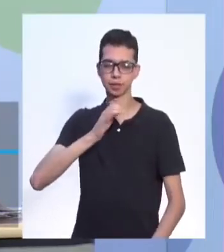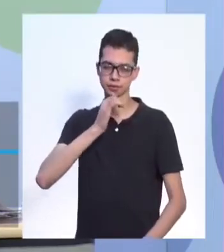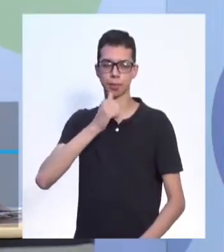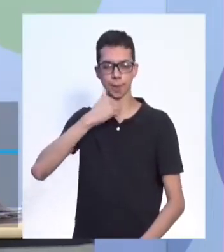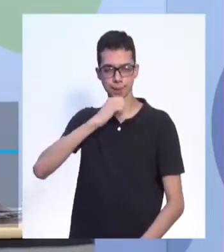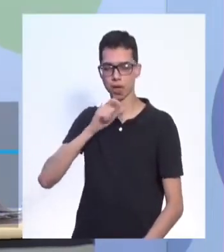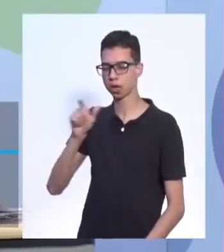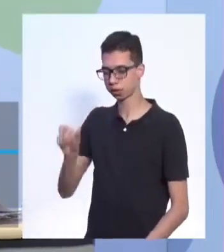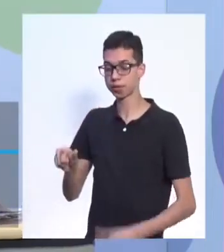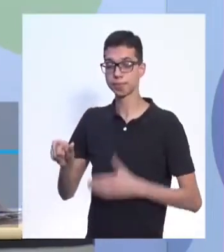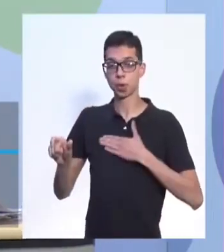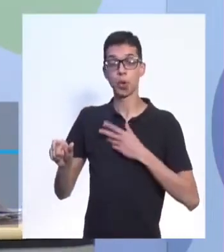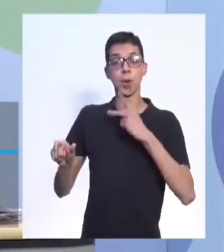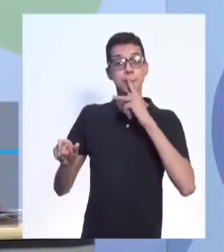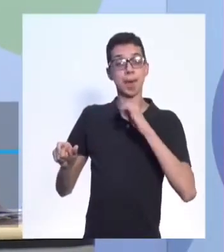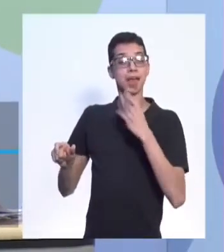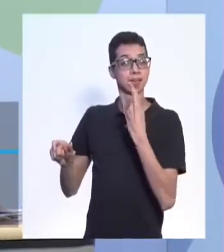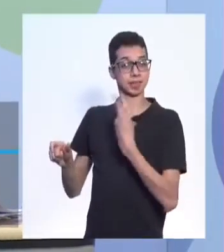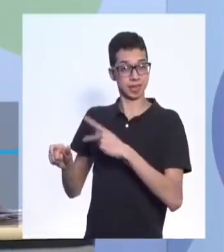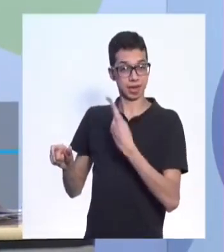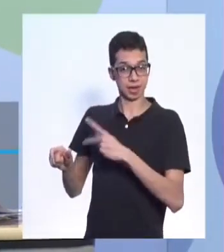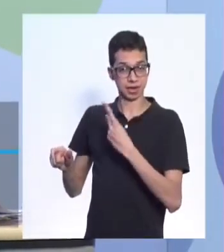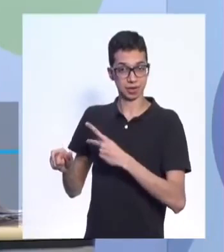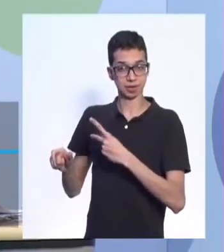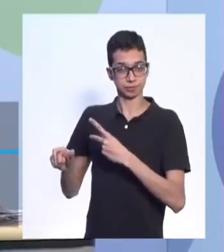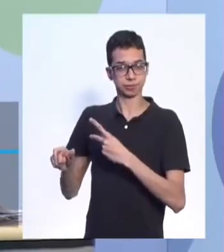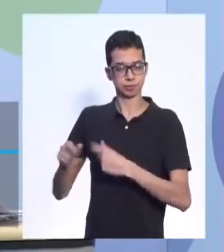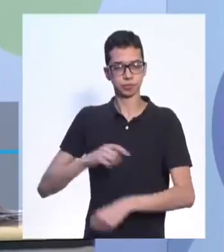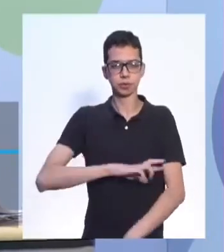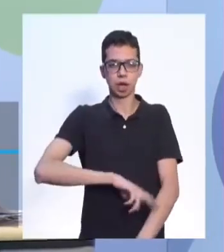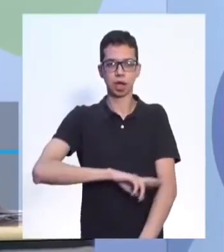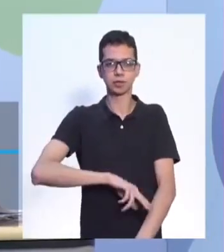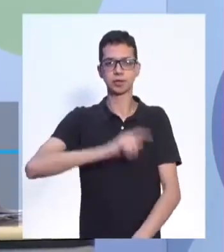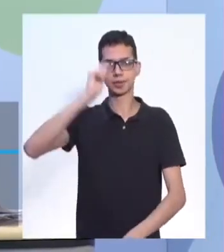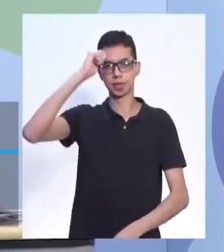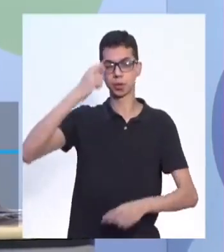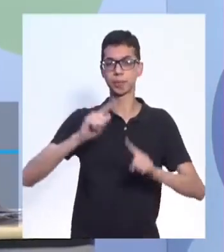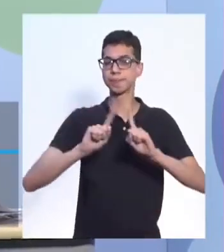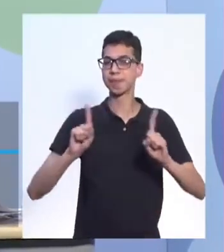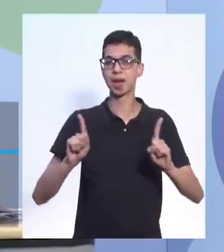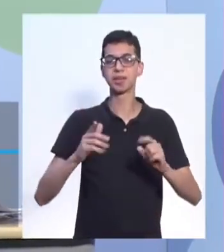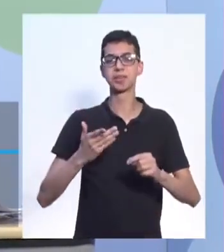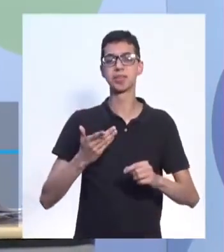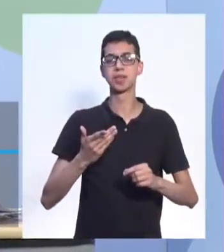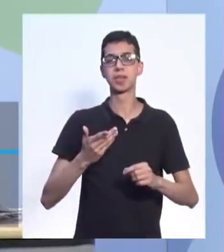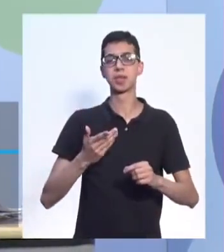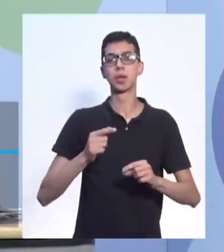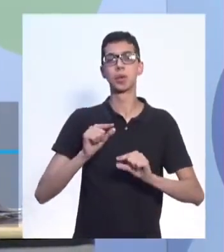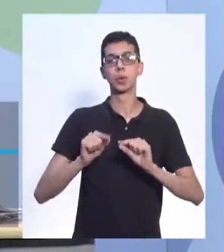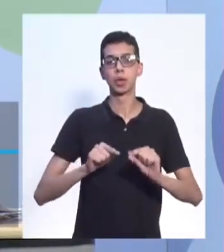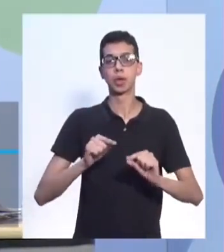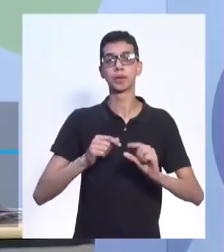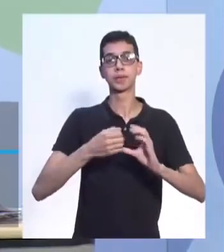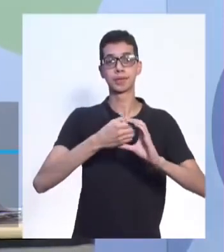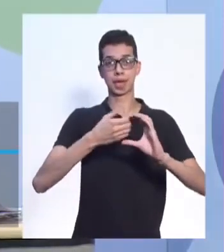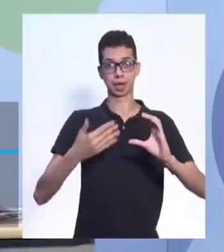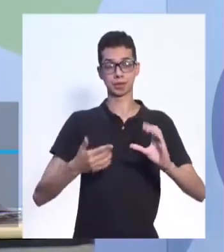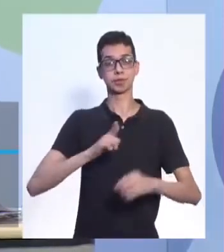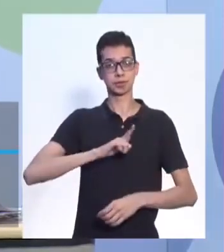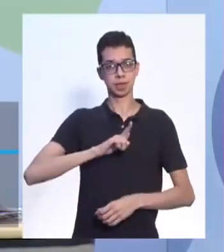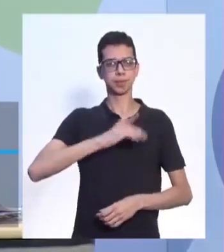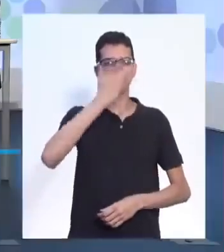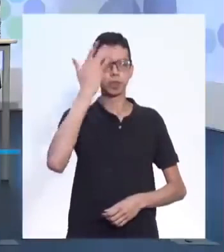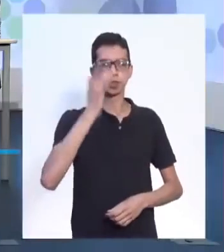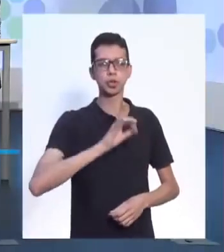miscigenação. Mas isso não tira de mim essas características que são reconhecidas por pessoas racistas. Então, olhando para mim e